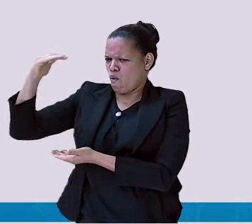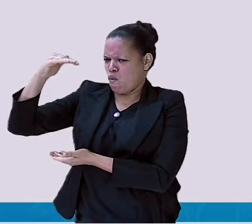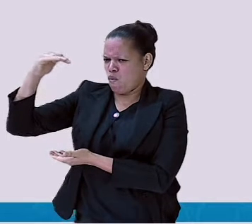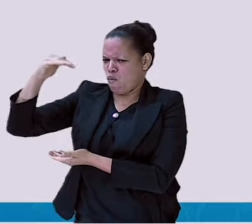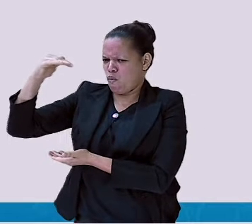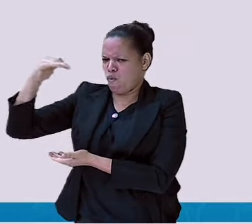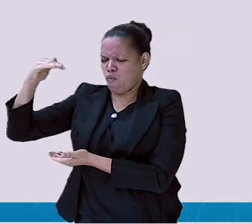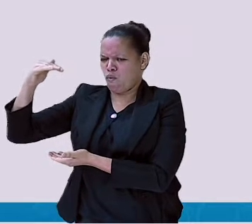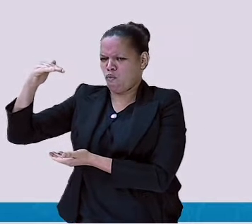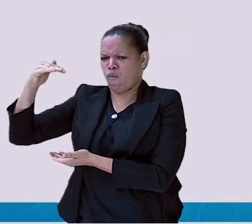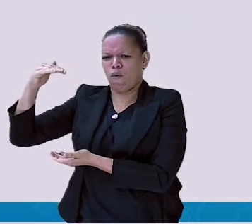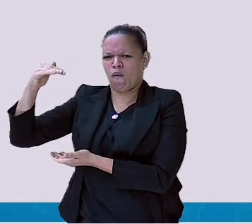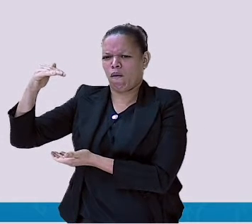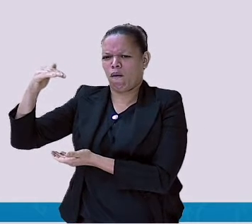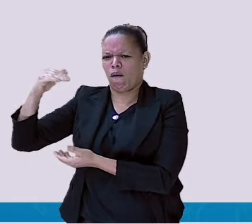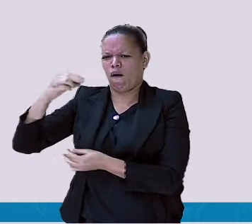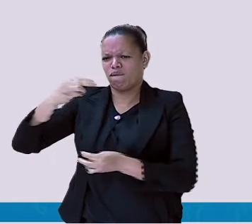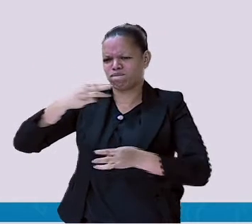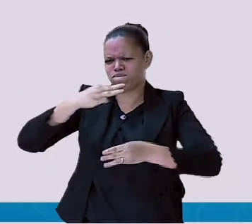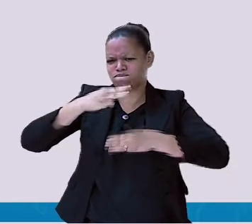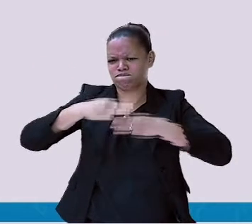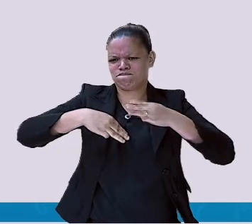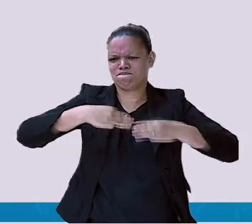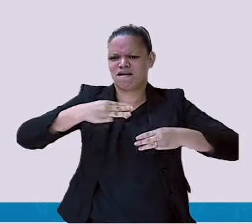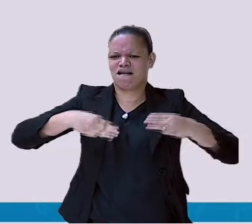4, vai variar bastante.